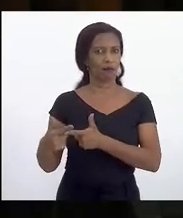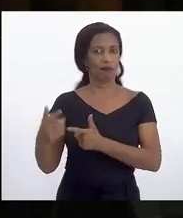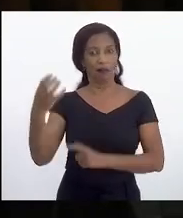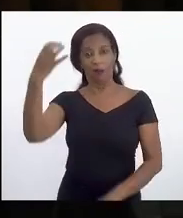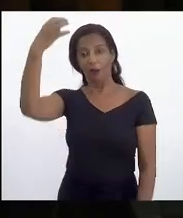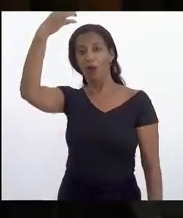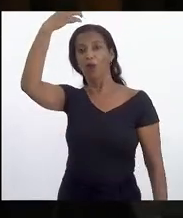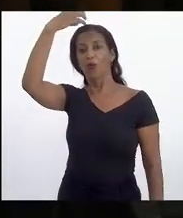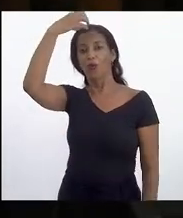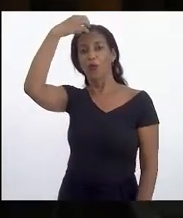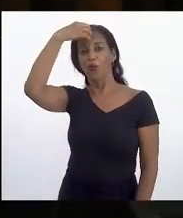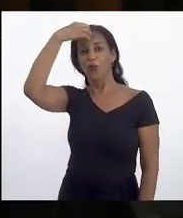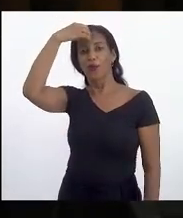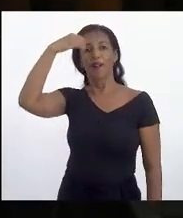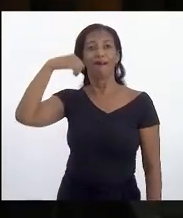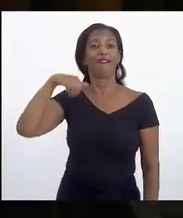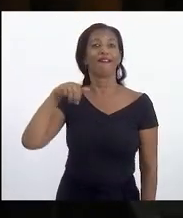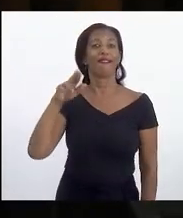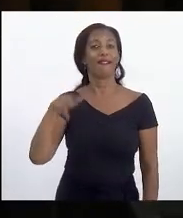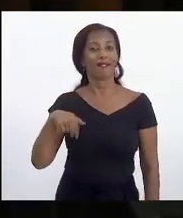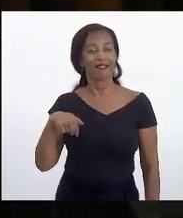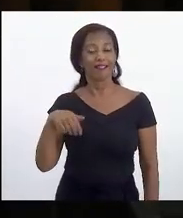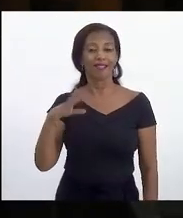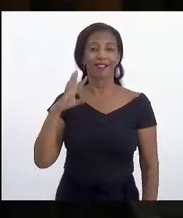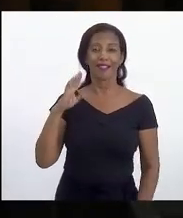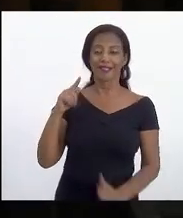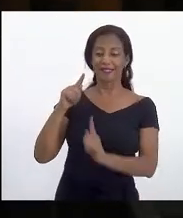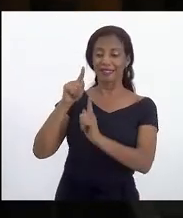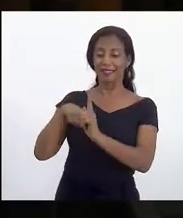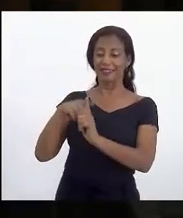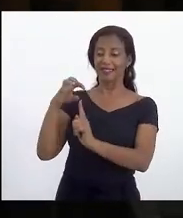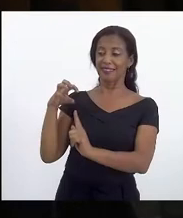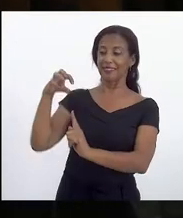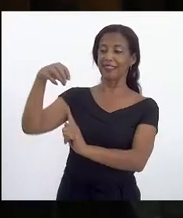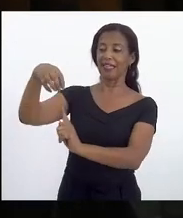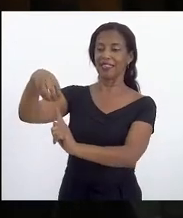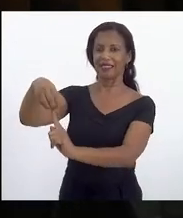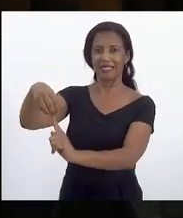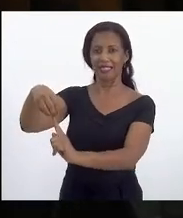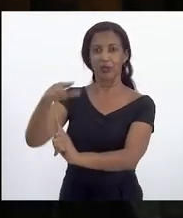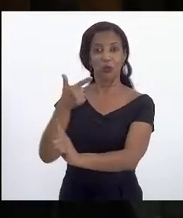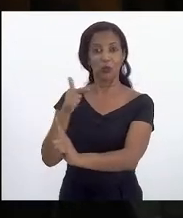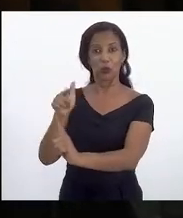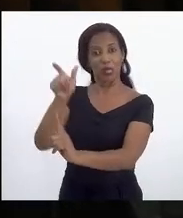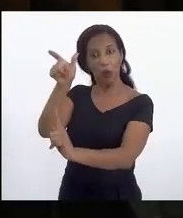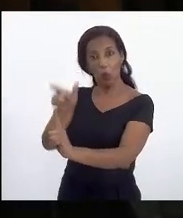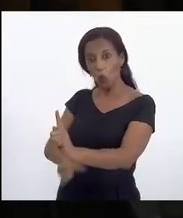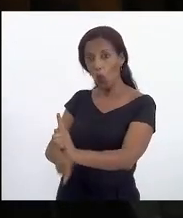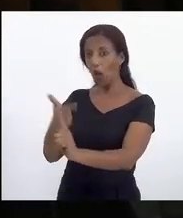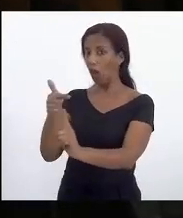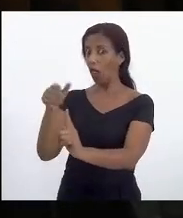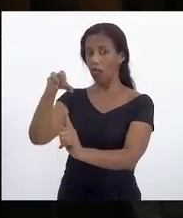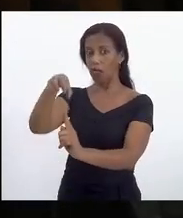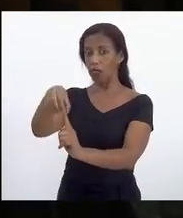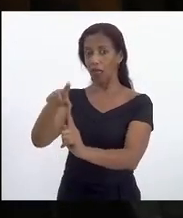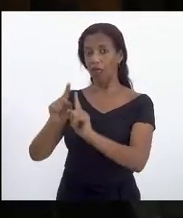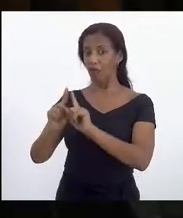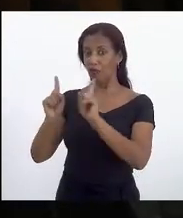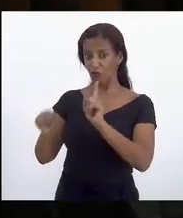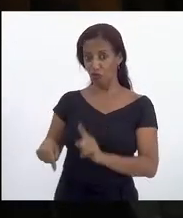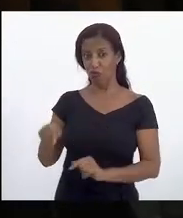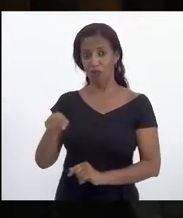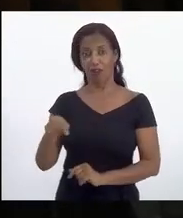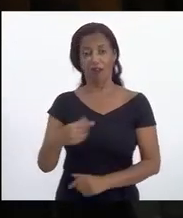culpa recai naqueles que não tem culpa que são os funcionários